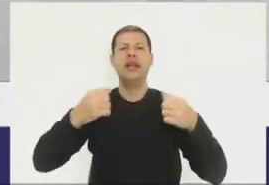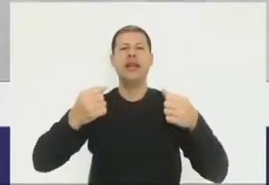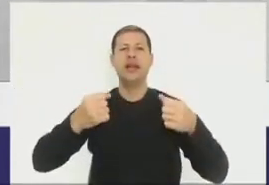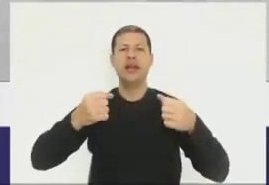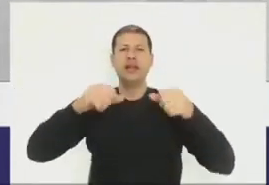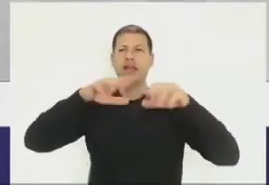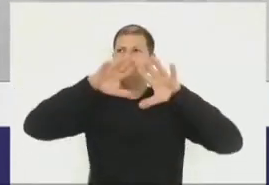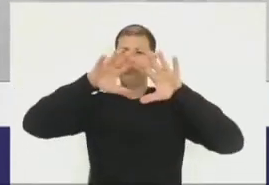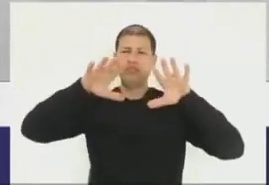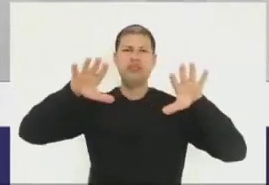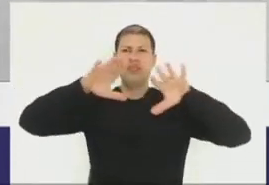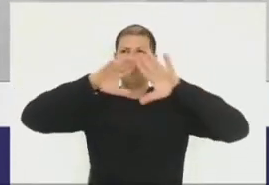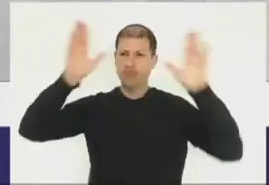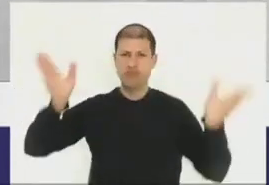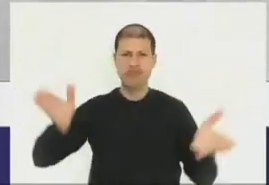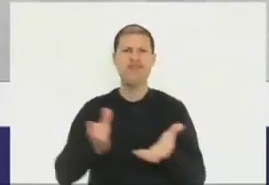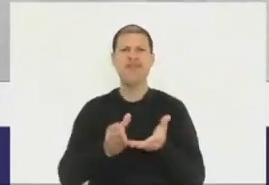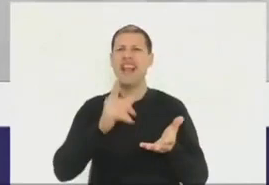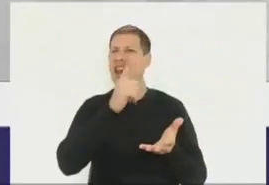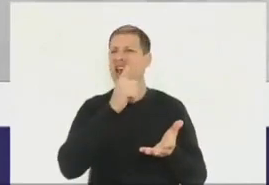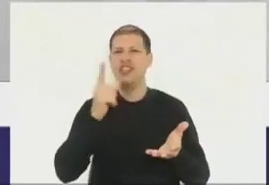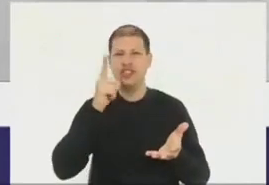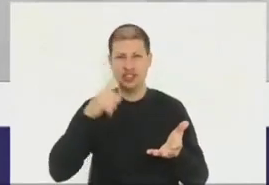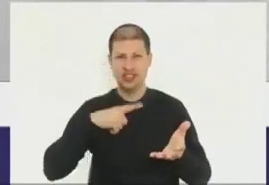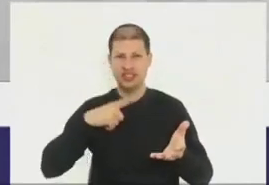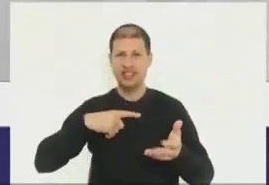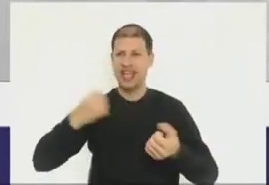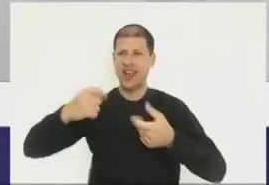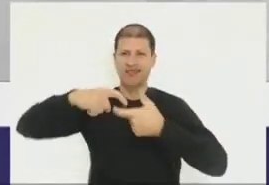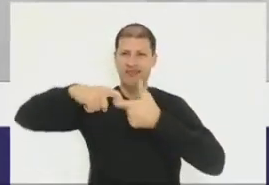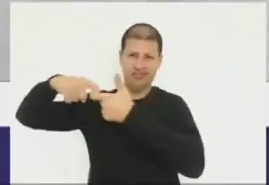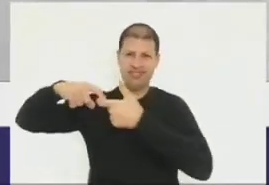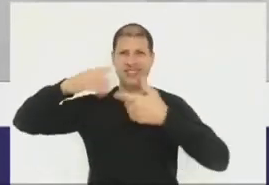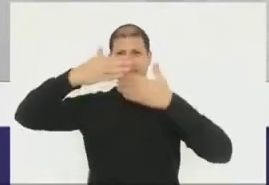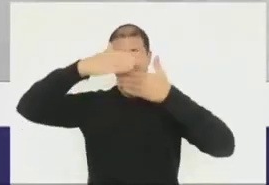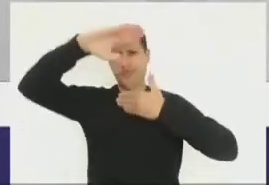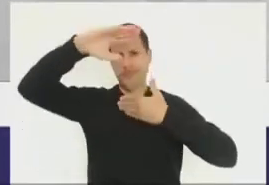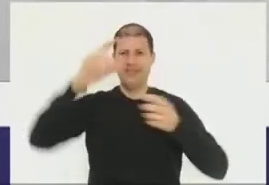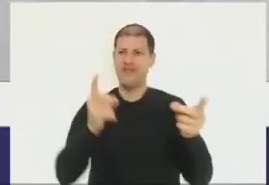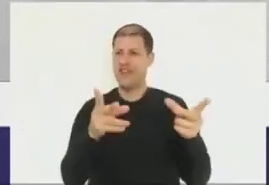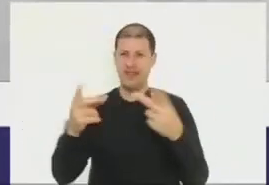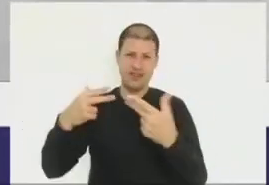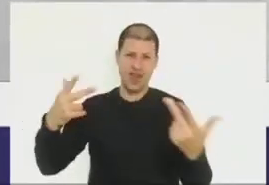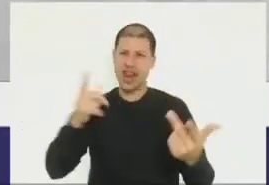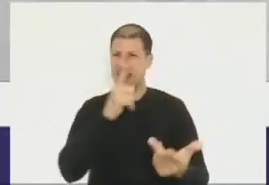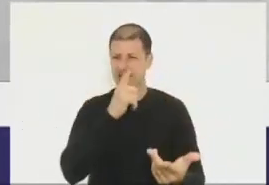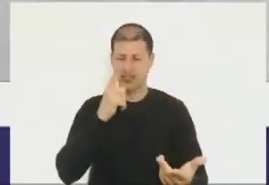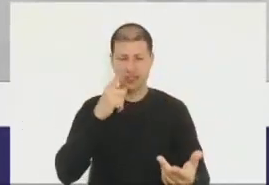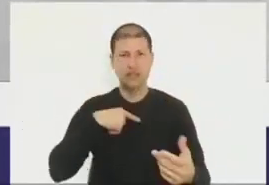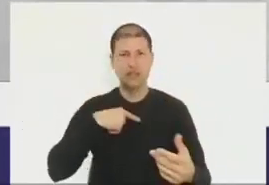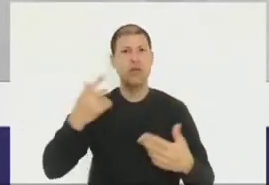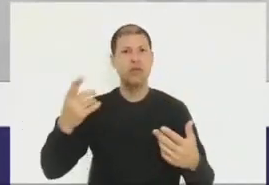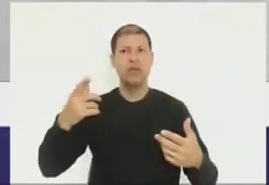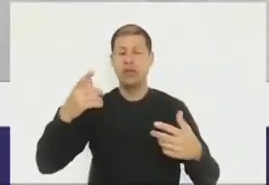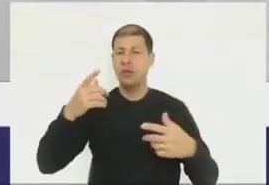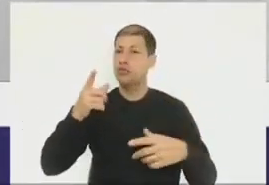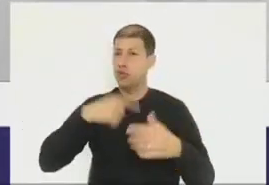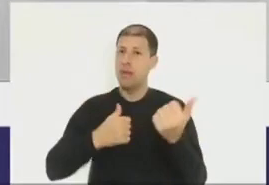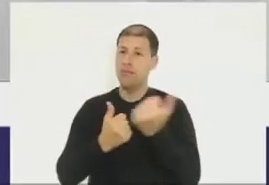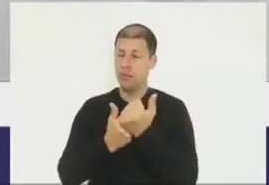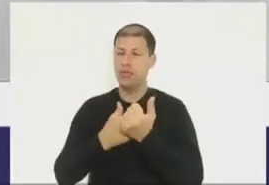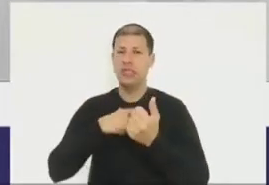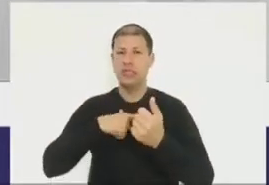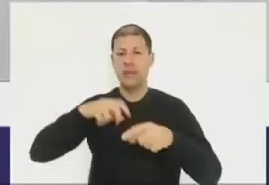se preocupa em limpar aquela área, então nós temos que apoiar. Vão colocar os bancos agora e logo em